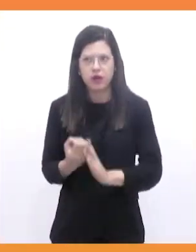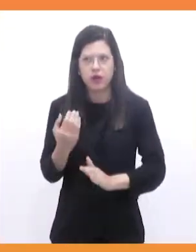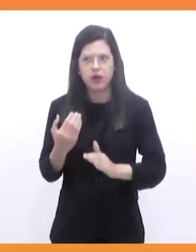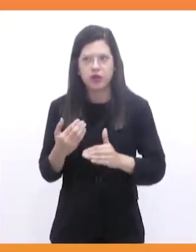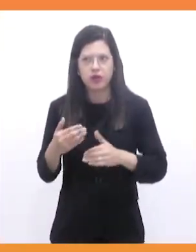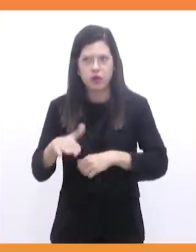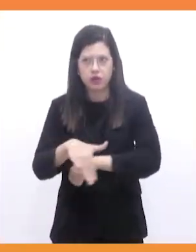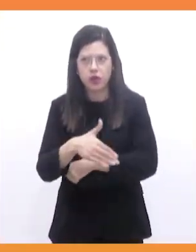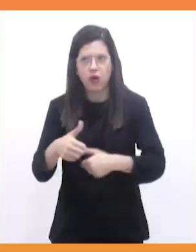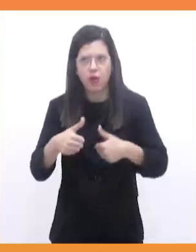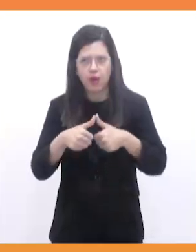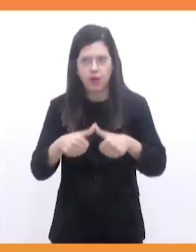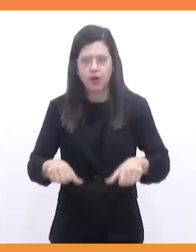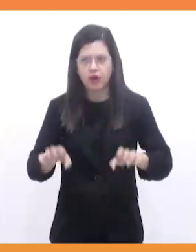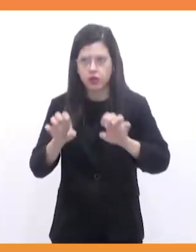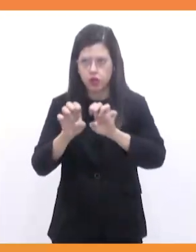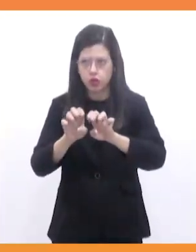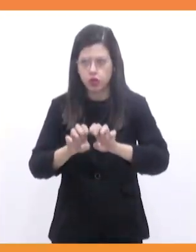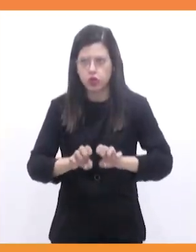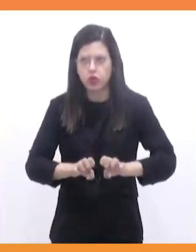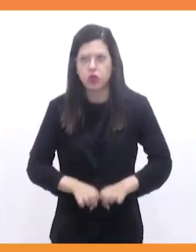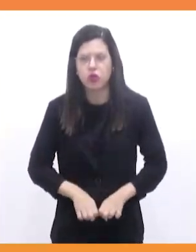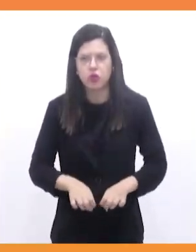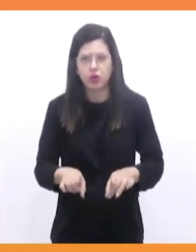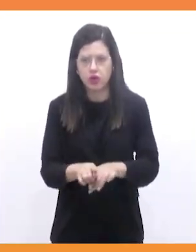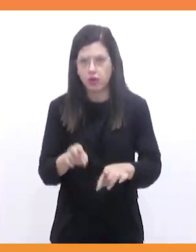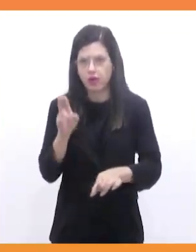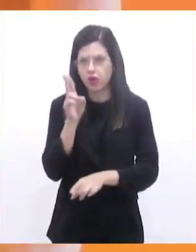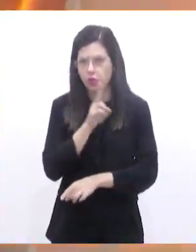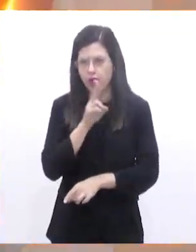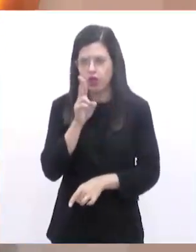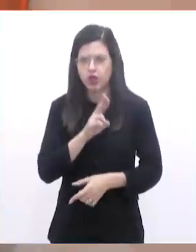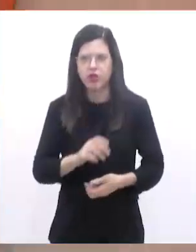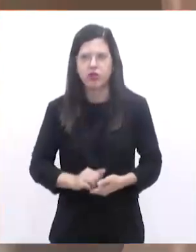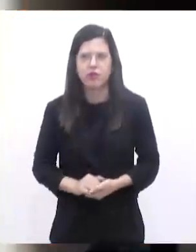permanente e das estruturas das passagens de emergência.